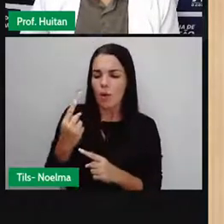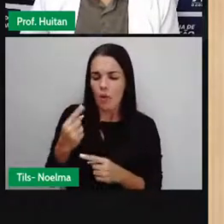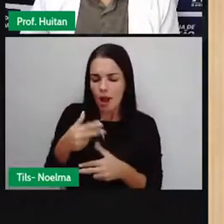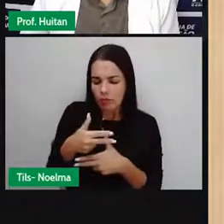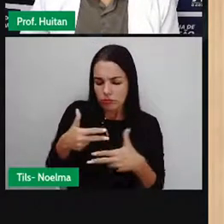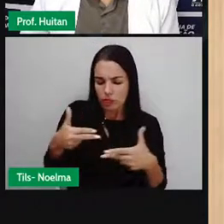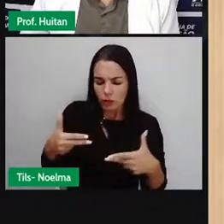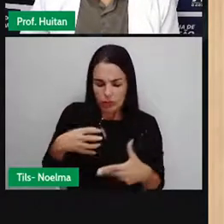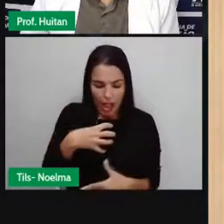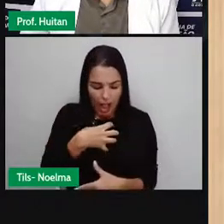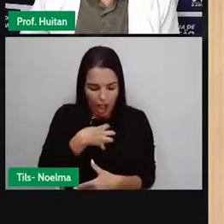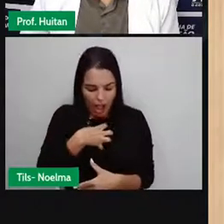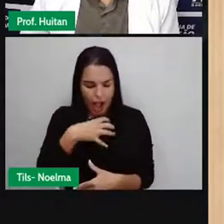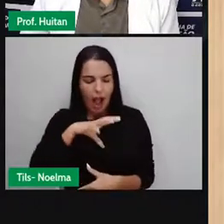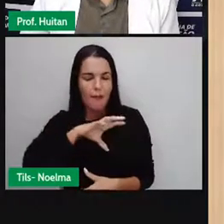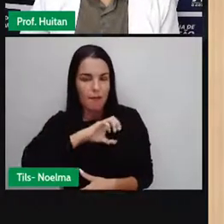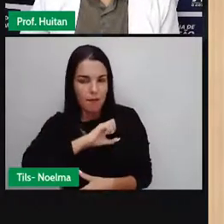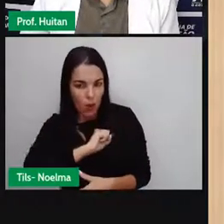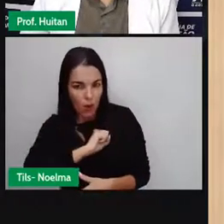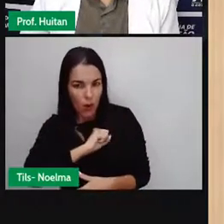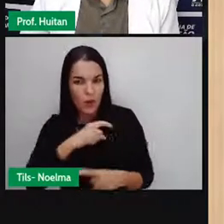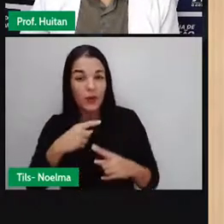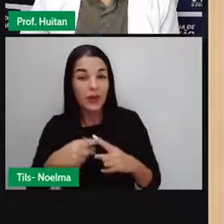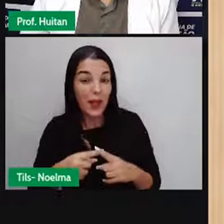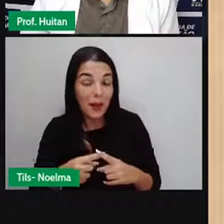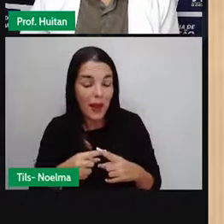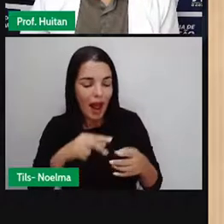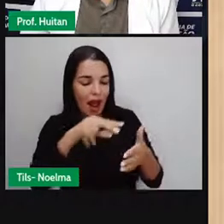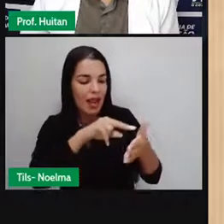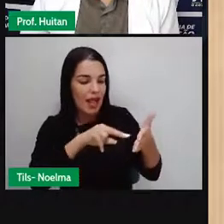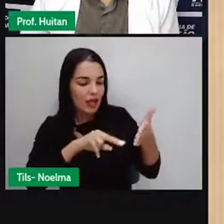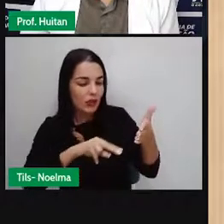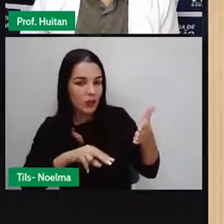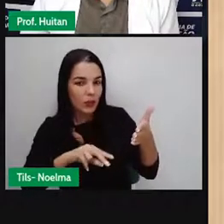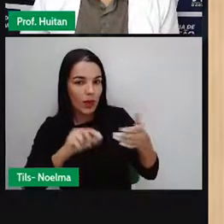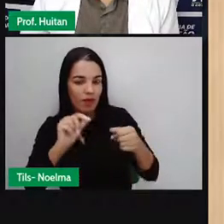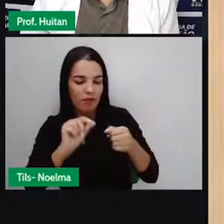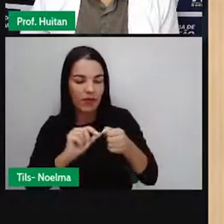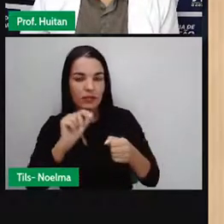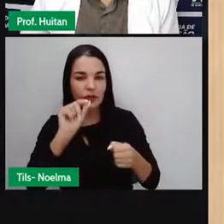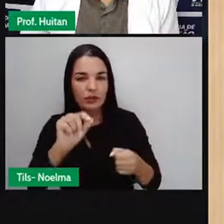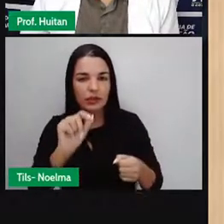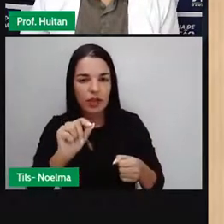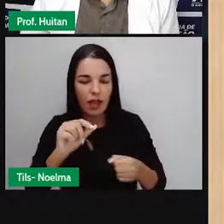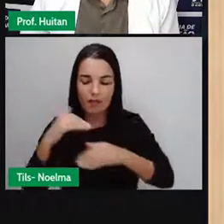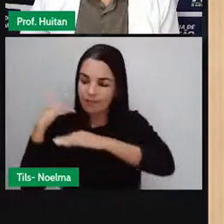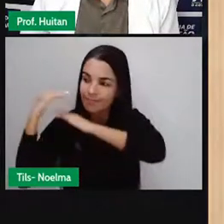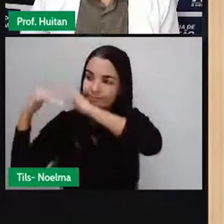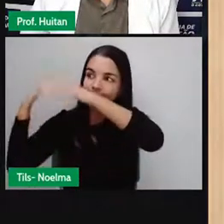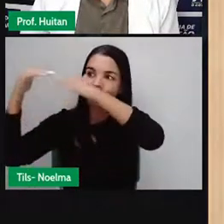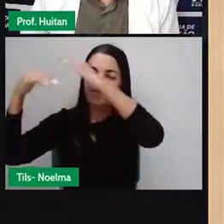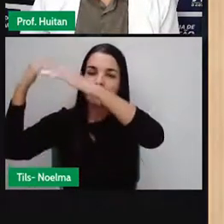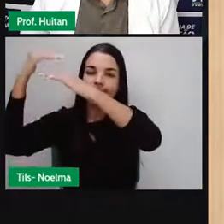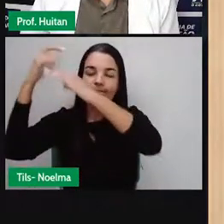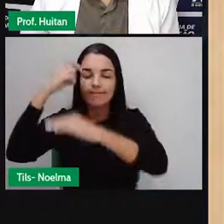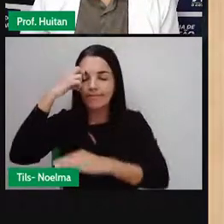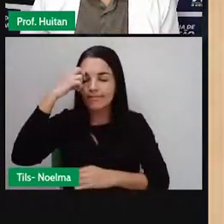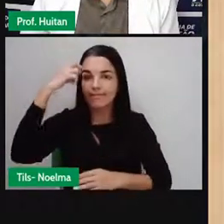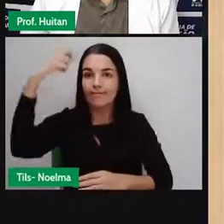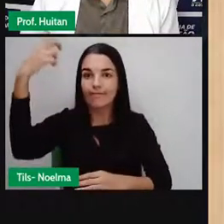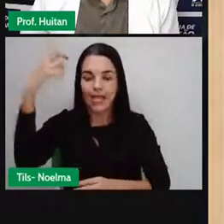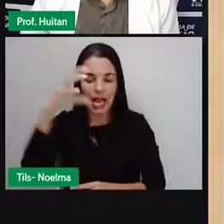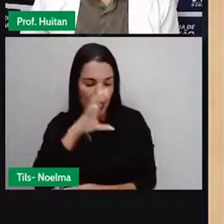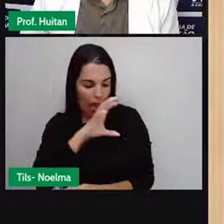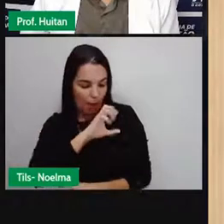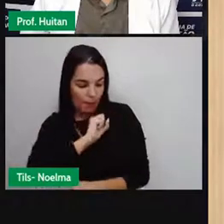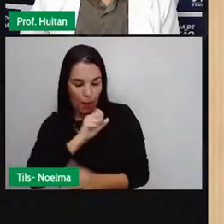te liberta, a leitura te faz evoluir. Você tem um amor consigo mesmo, né? Você